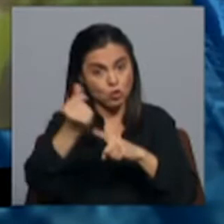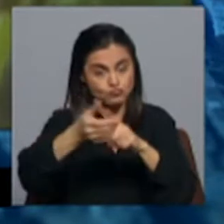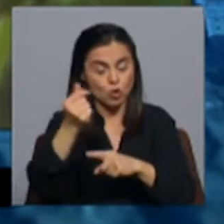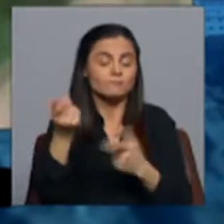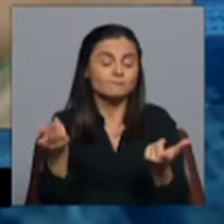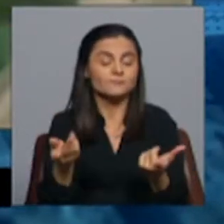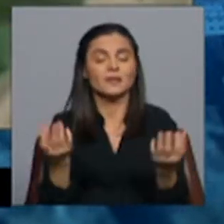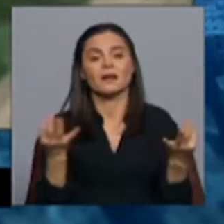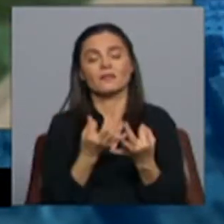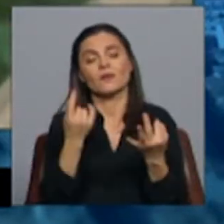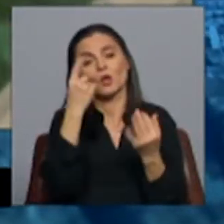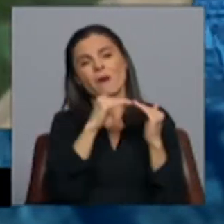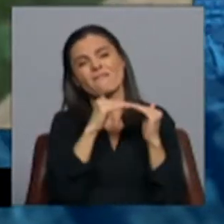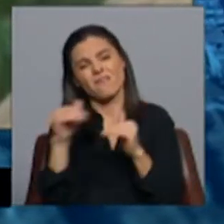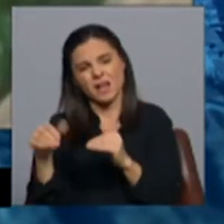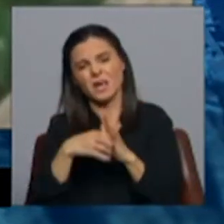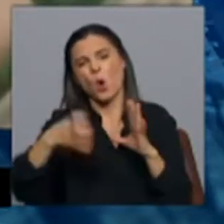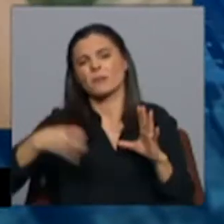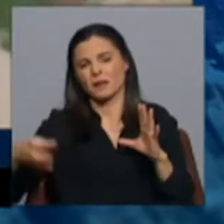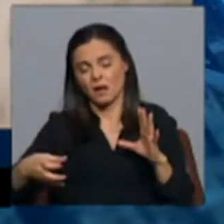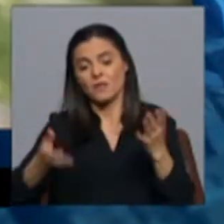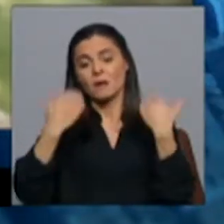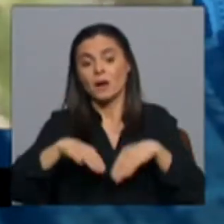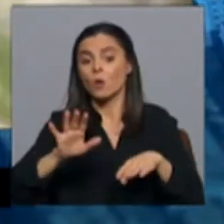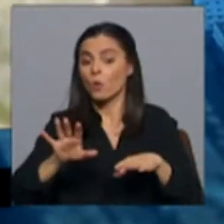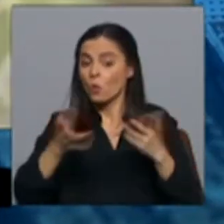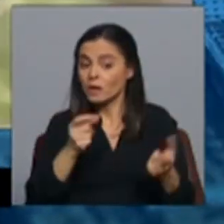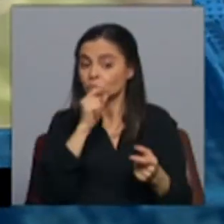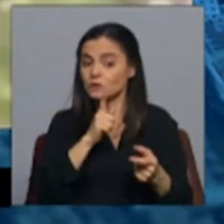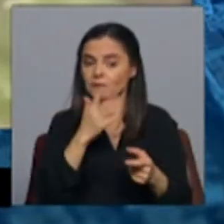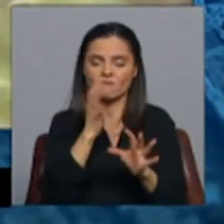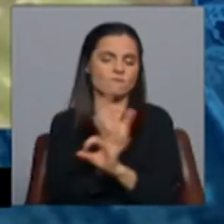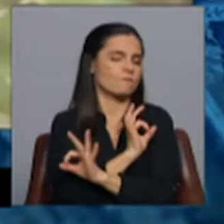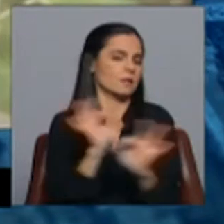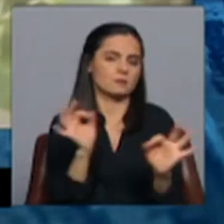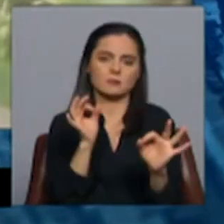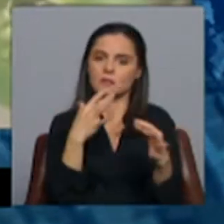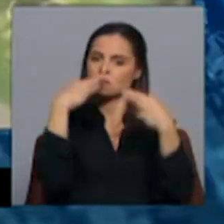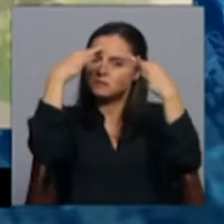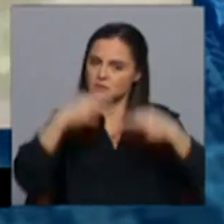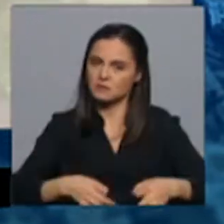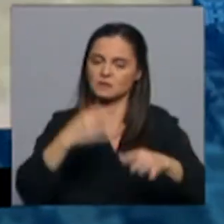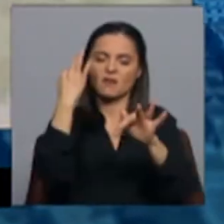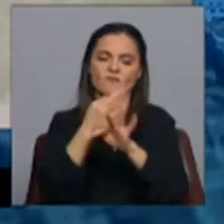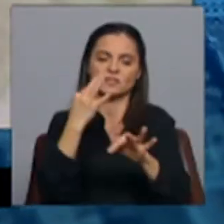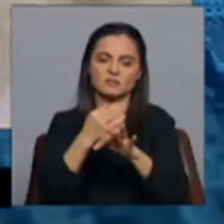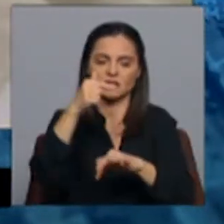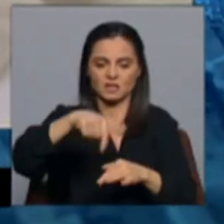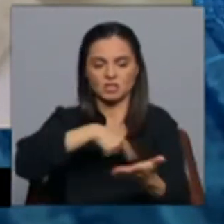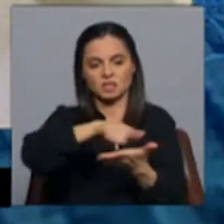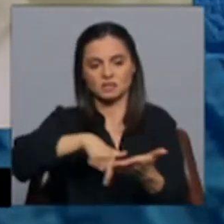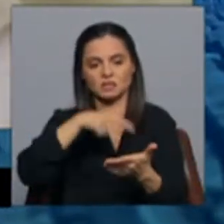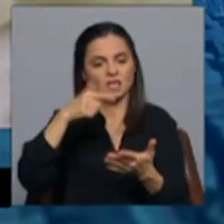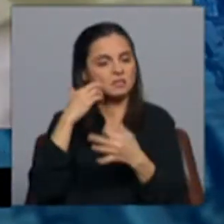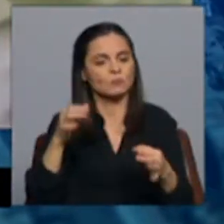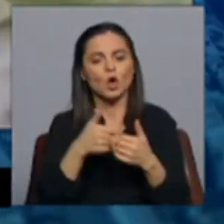facto, é uma fase bastante complicada, mas assim que possível vai ser fantástico, com certeza, celebrar este disco e estas canções